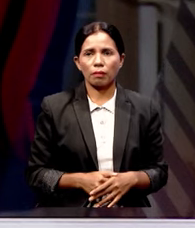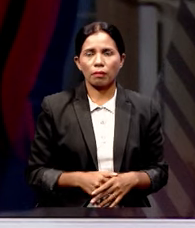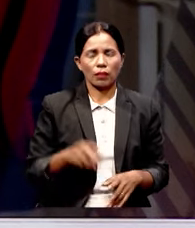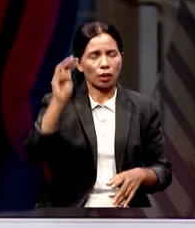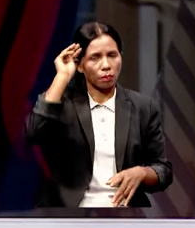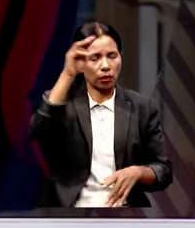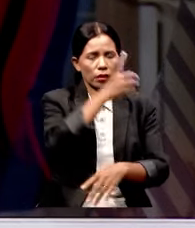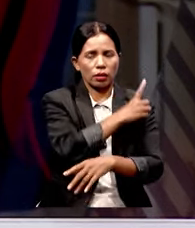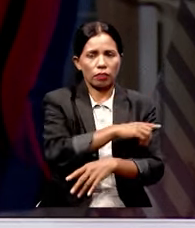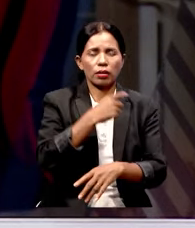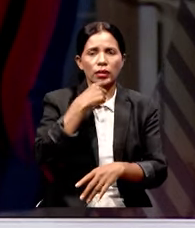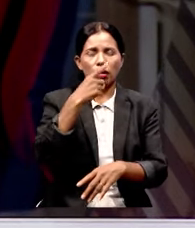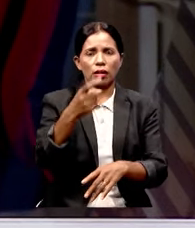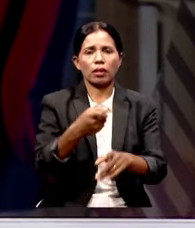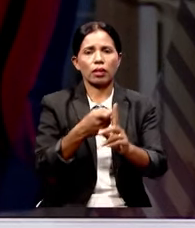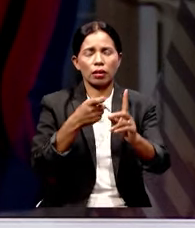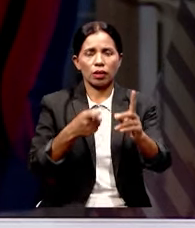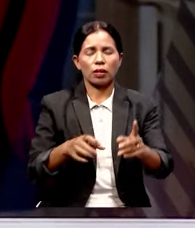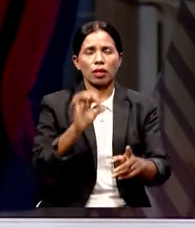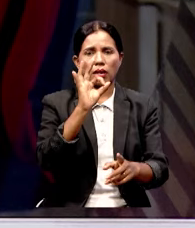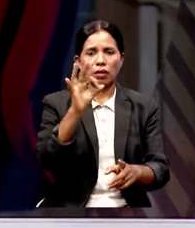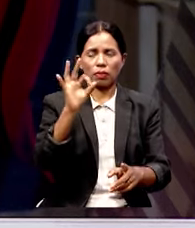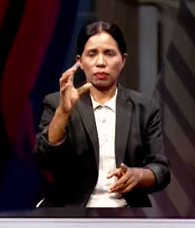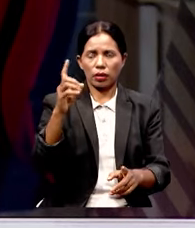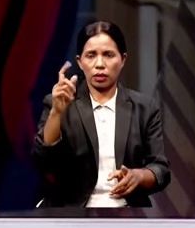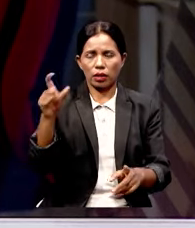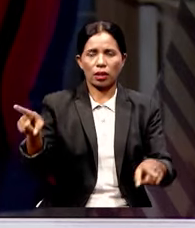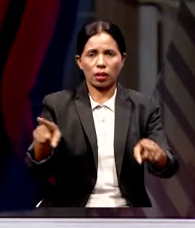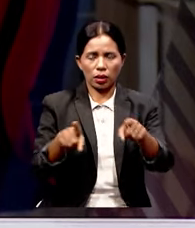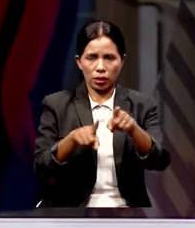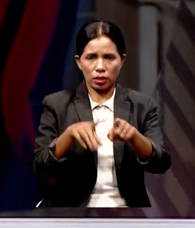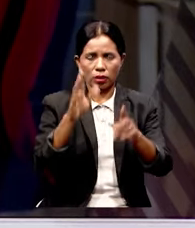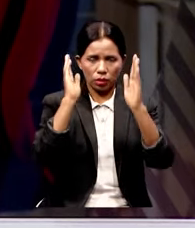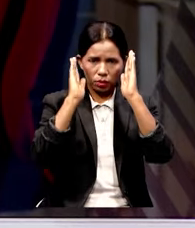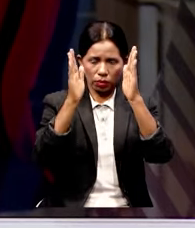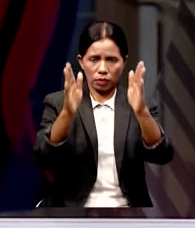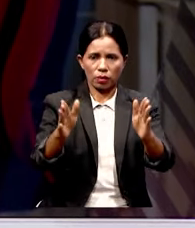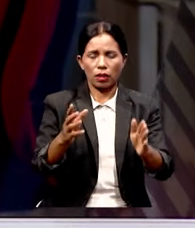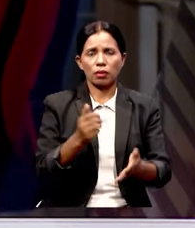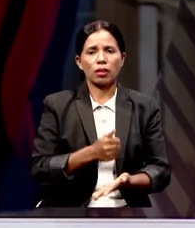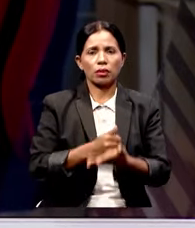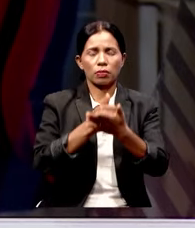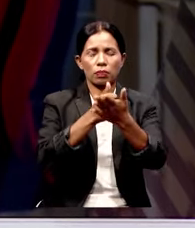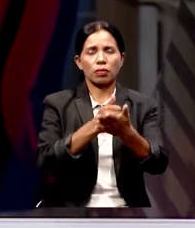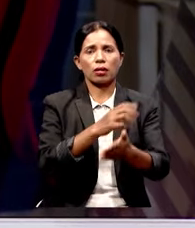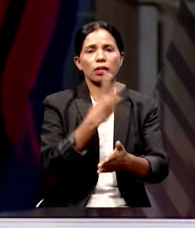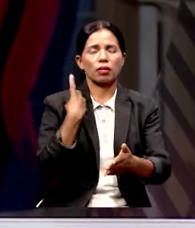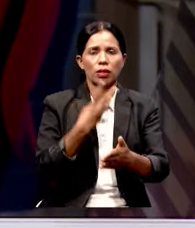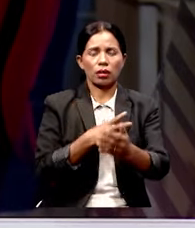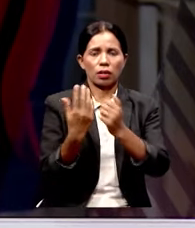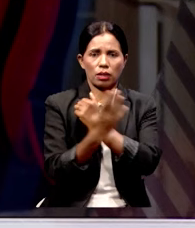ministro de Defesa afirma que componente terrestre FFDTLI reconhece um comando estratégico a defender a soberania e integridade